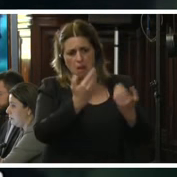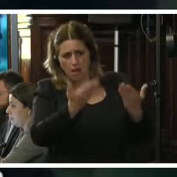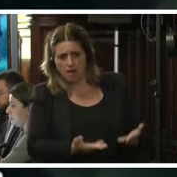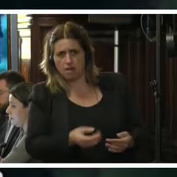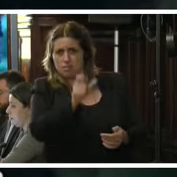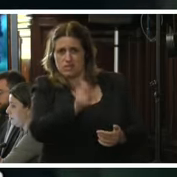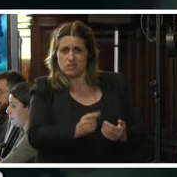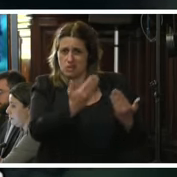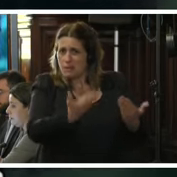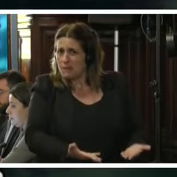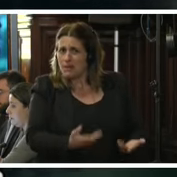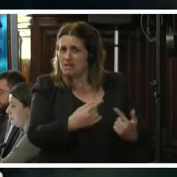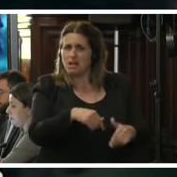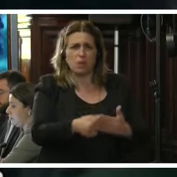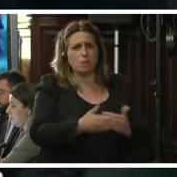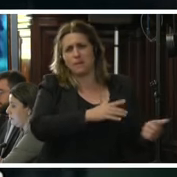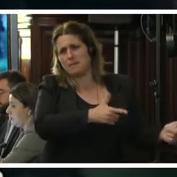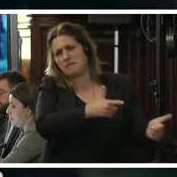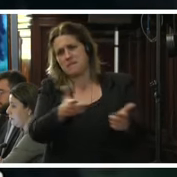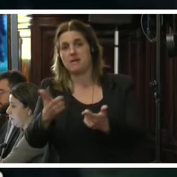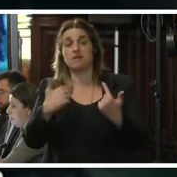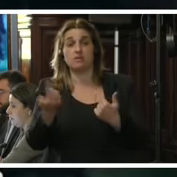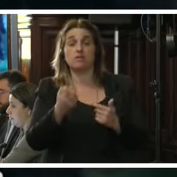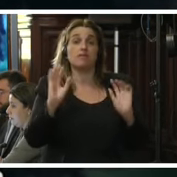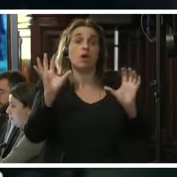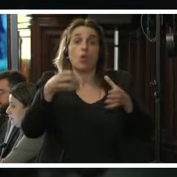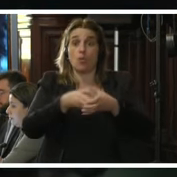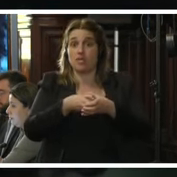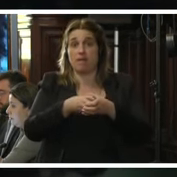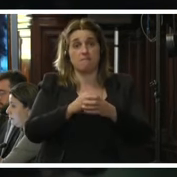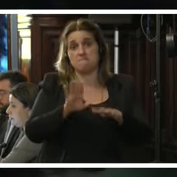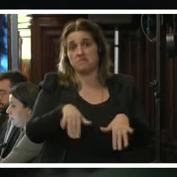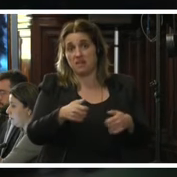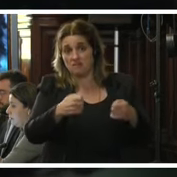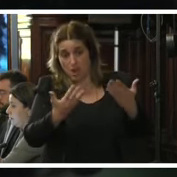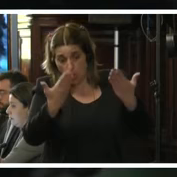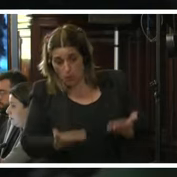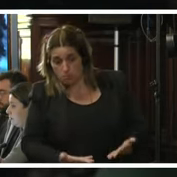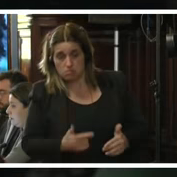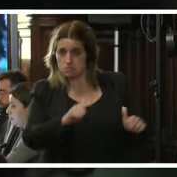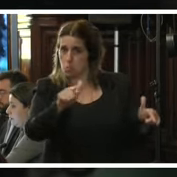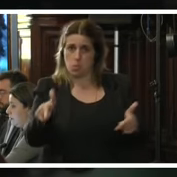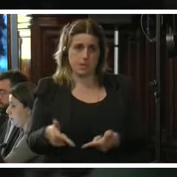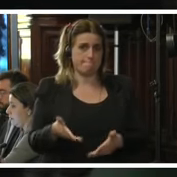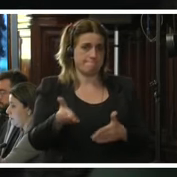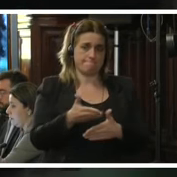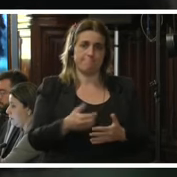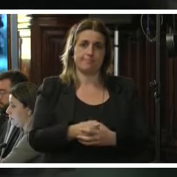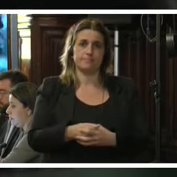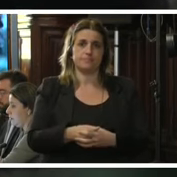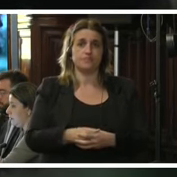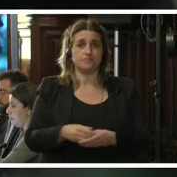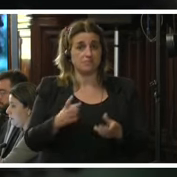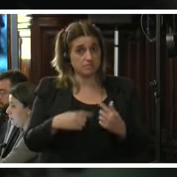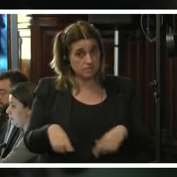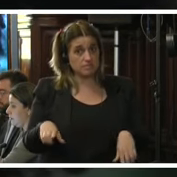Mora em comunidade, você não vale nada. Acho que eu desejo que todos os amarelos vejam a paz.